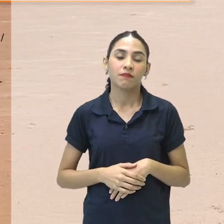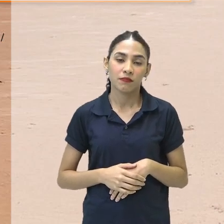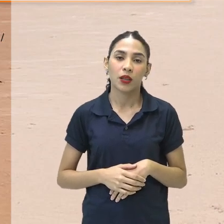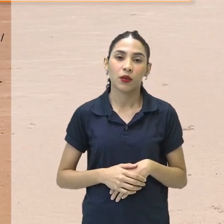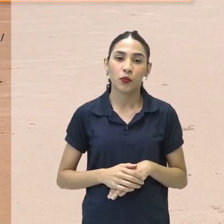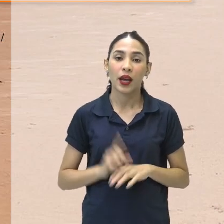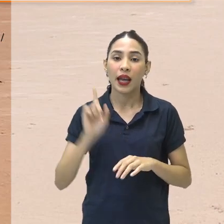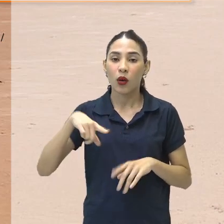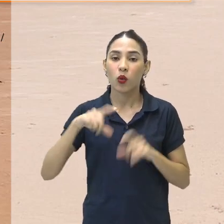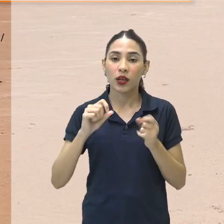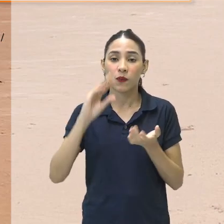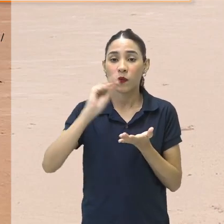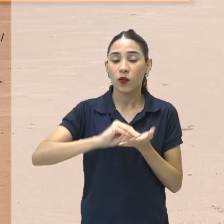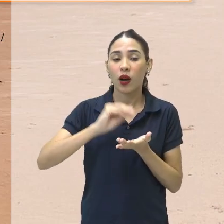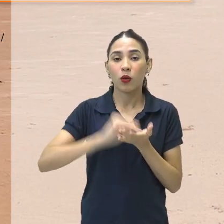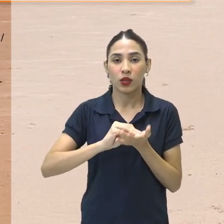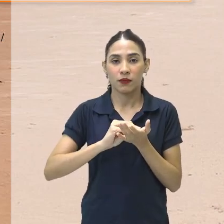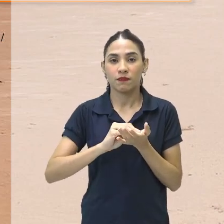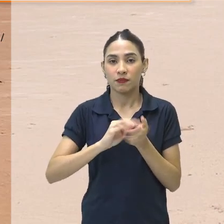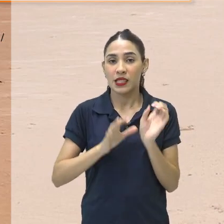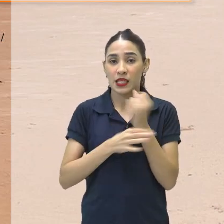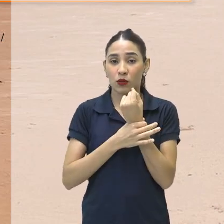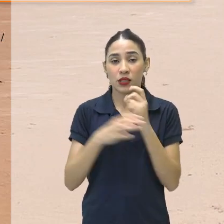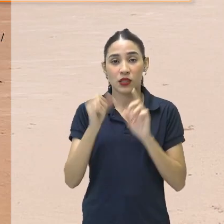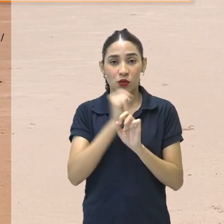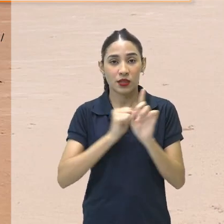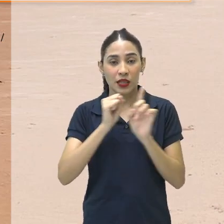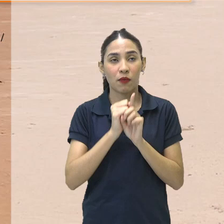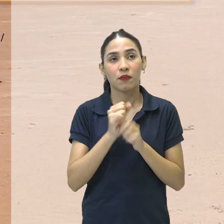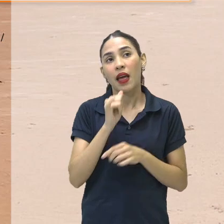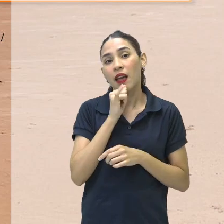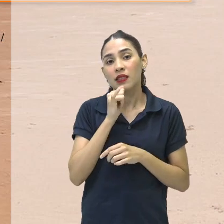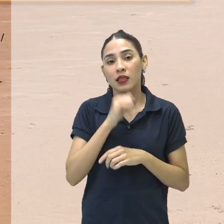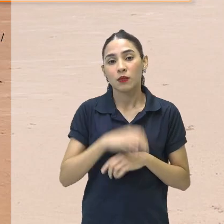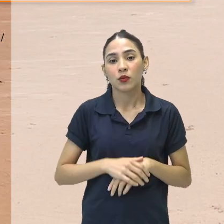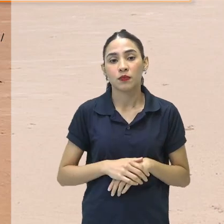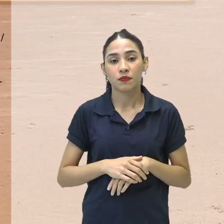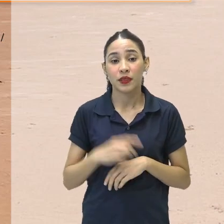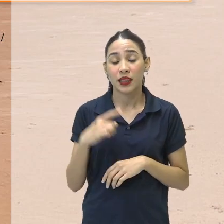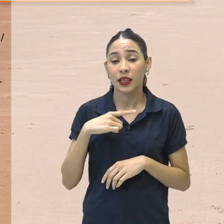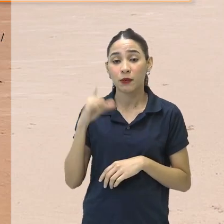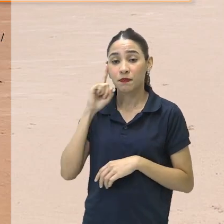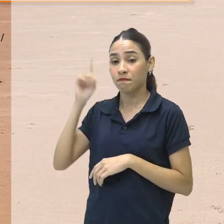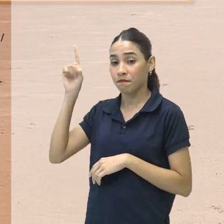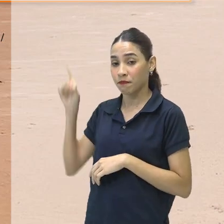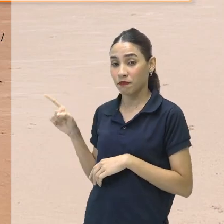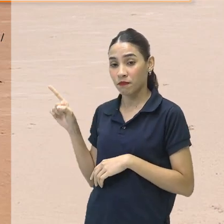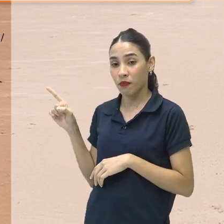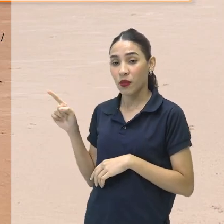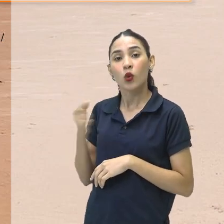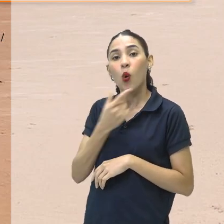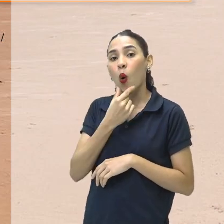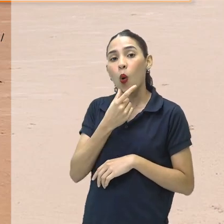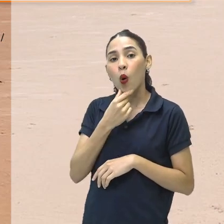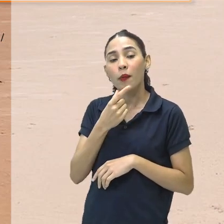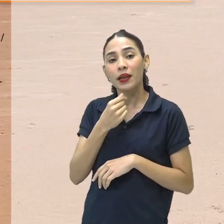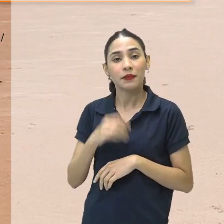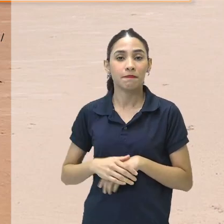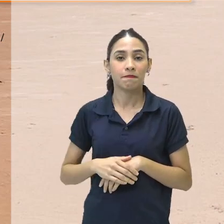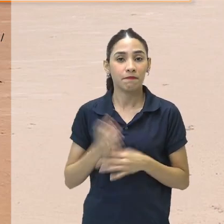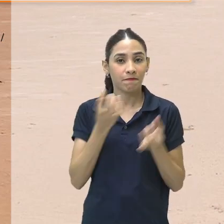pujante é a falta de proteção social. Por exemplo, nós temos aqui esse trabalhador ambulante, que